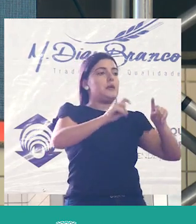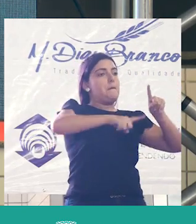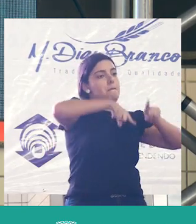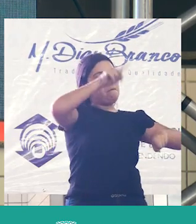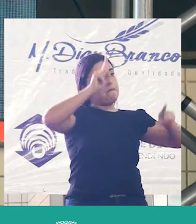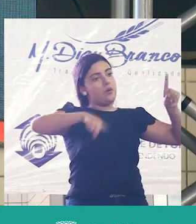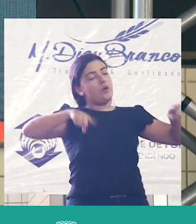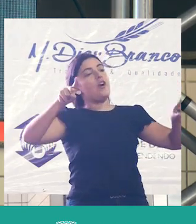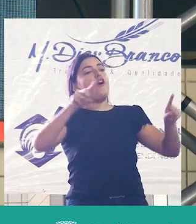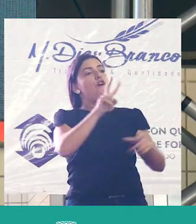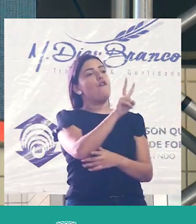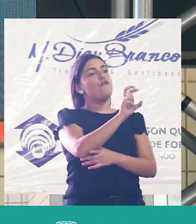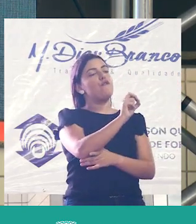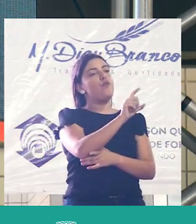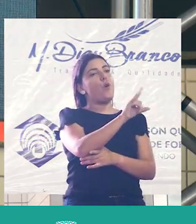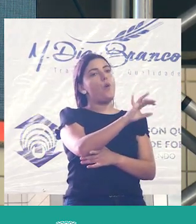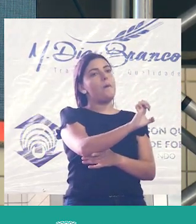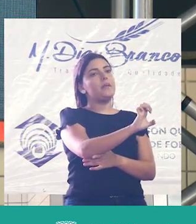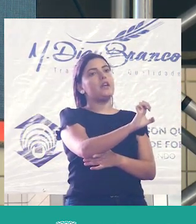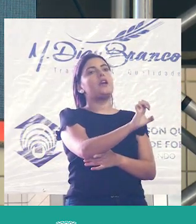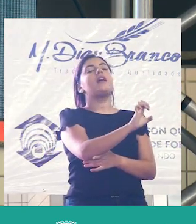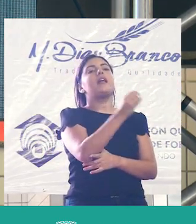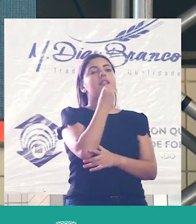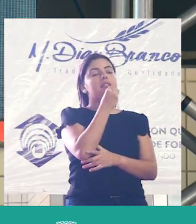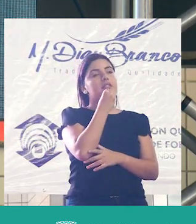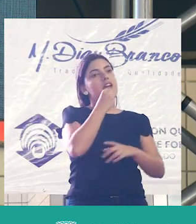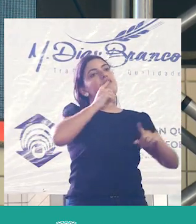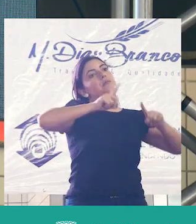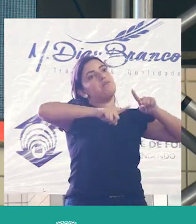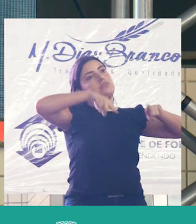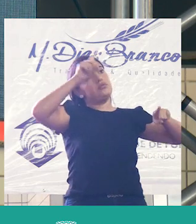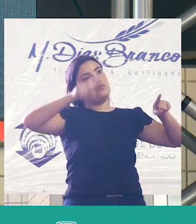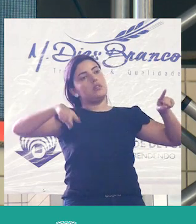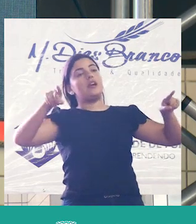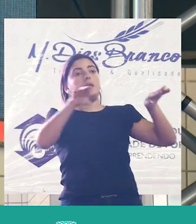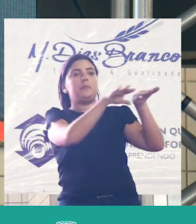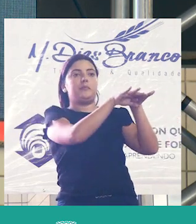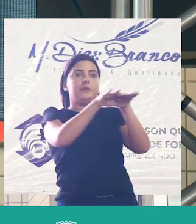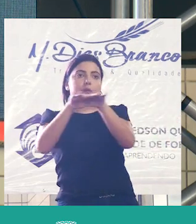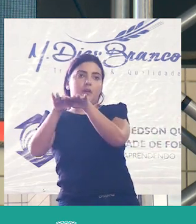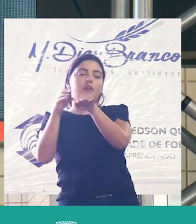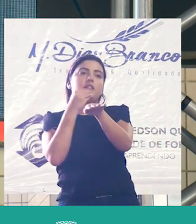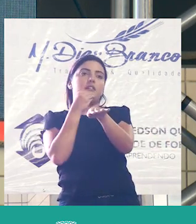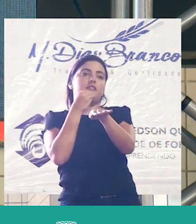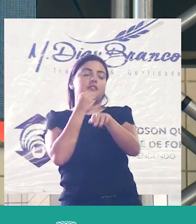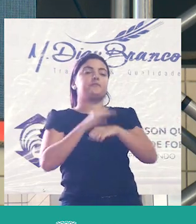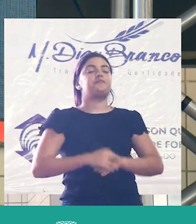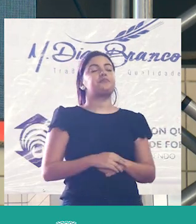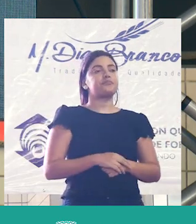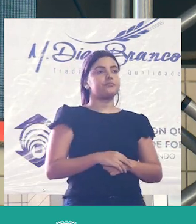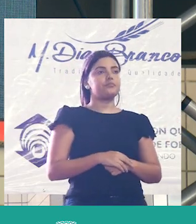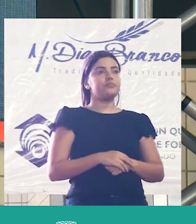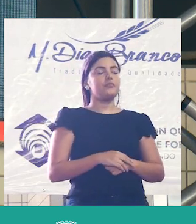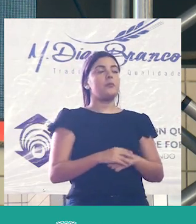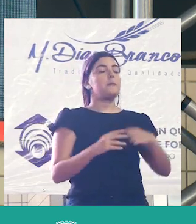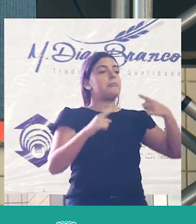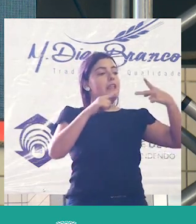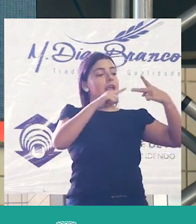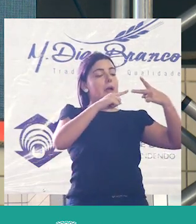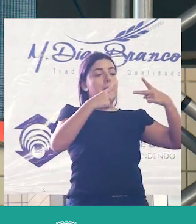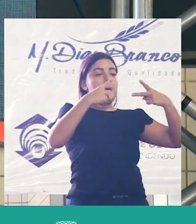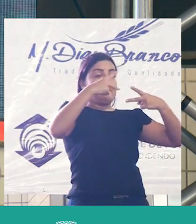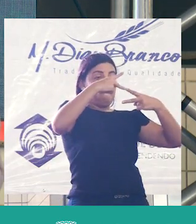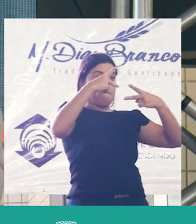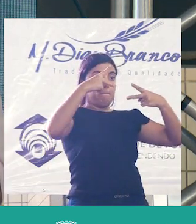volume de algum, todos os outros volumes irão variar na mesma proporção. A diferença da lei de Prost para a lei